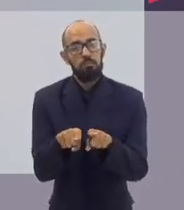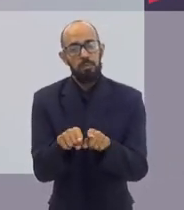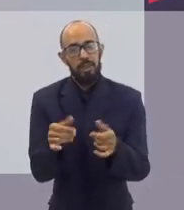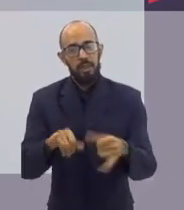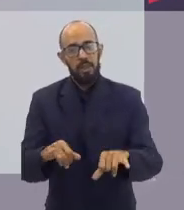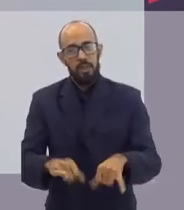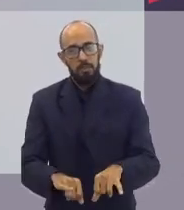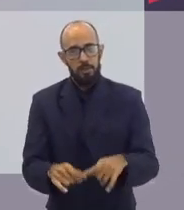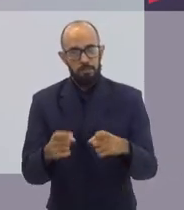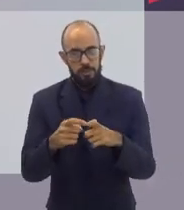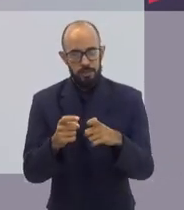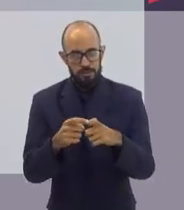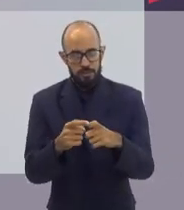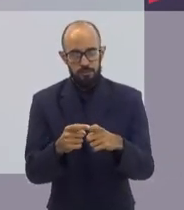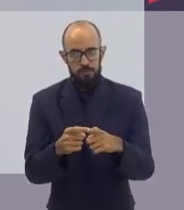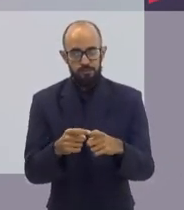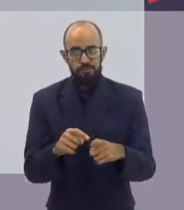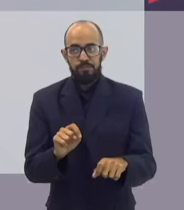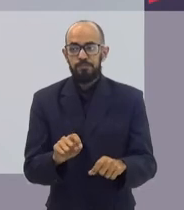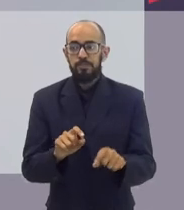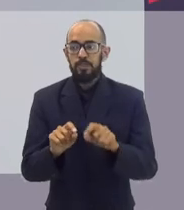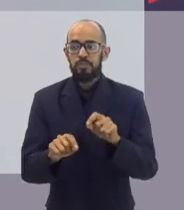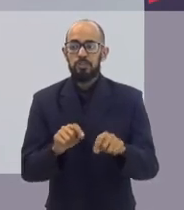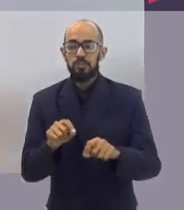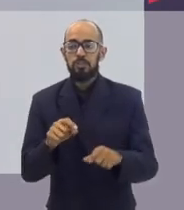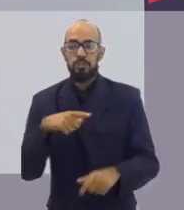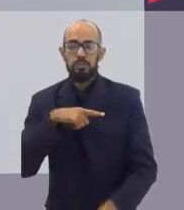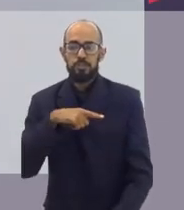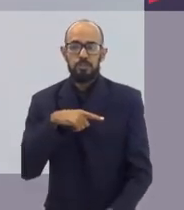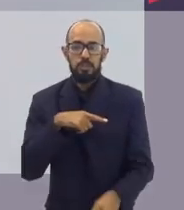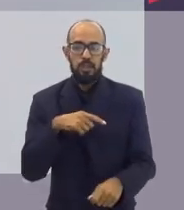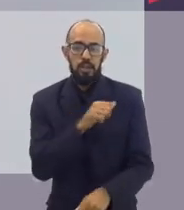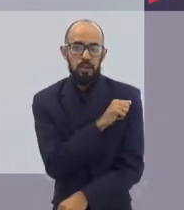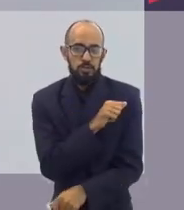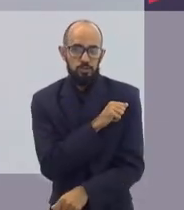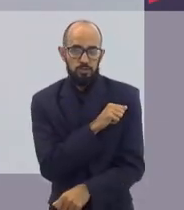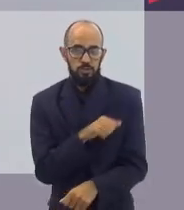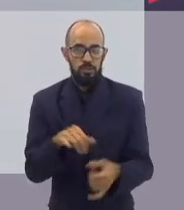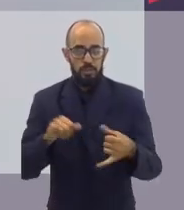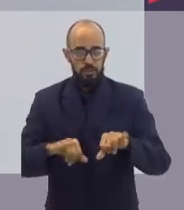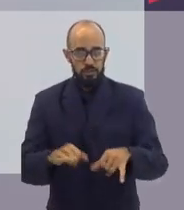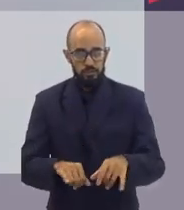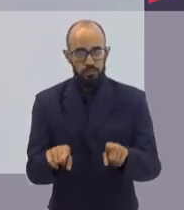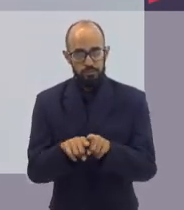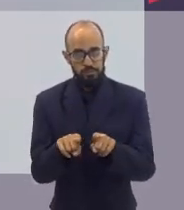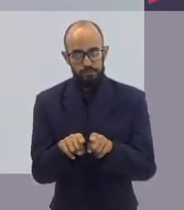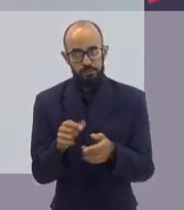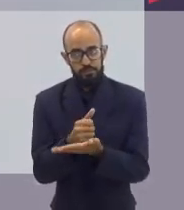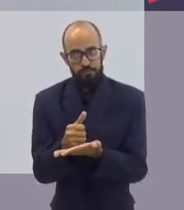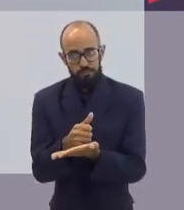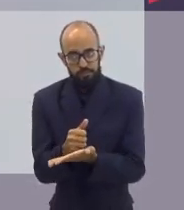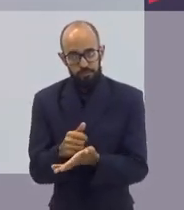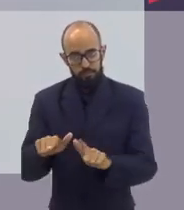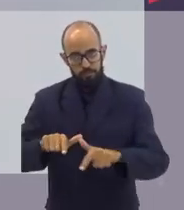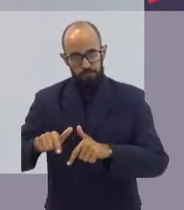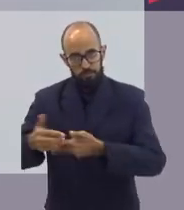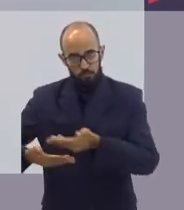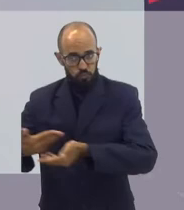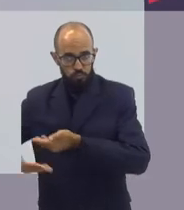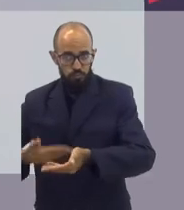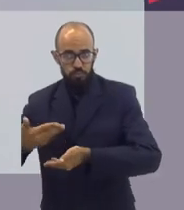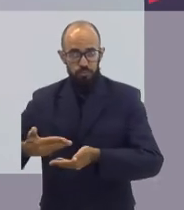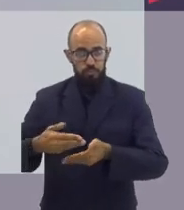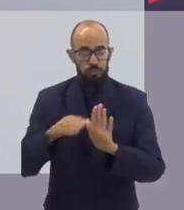química medicinal, onde no dia a dia nós temos alunos da química e da farmacologia trabalhando junto,